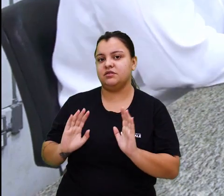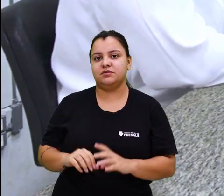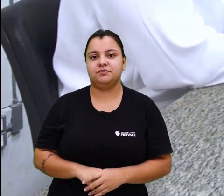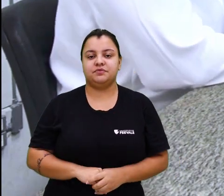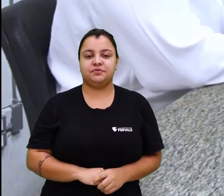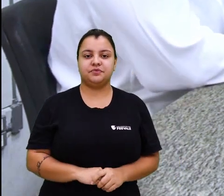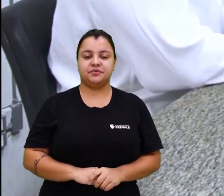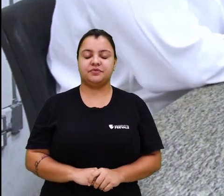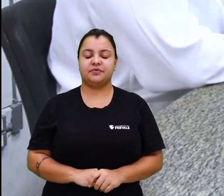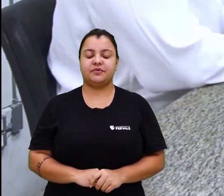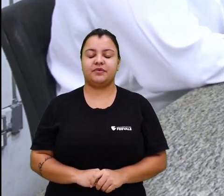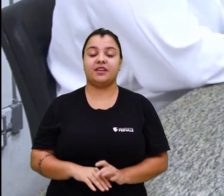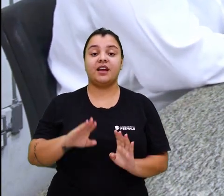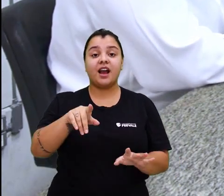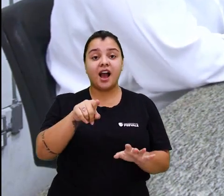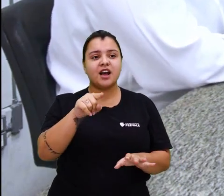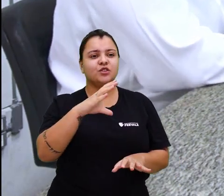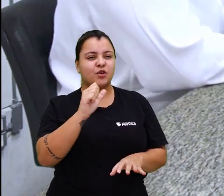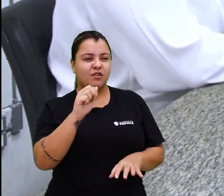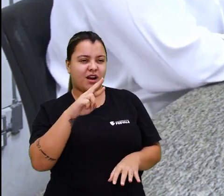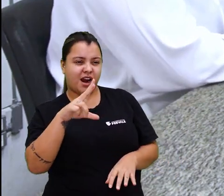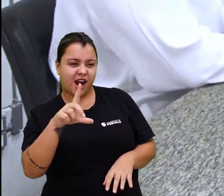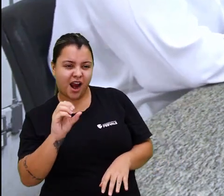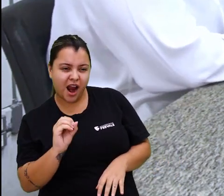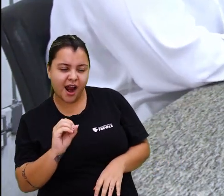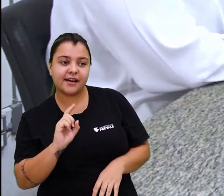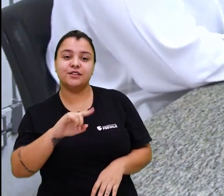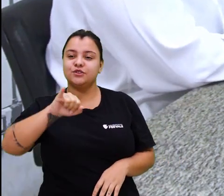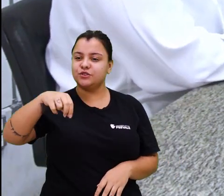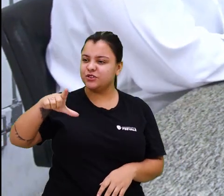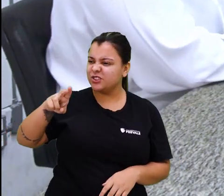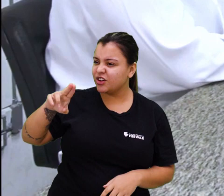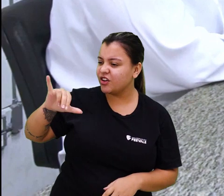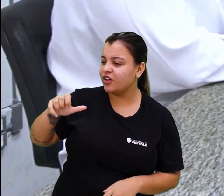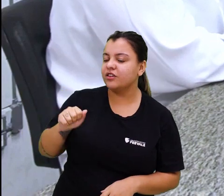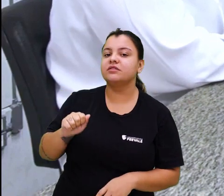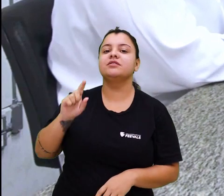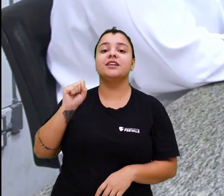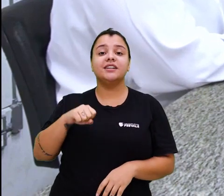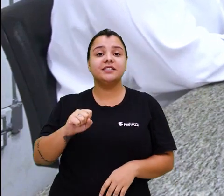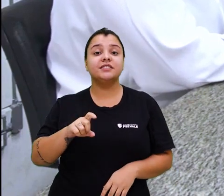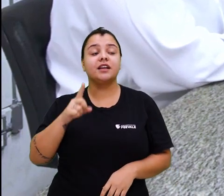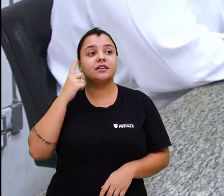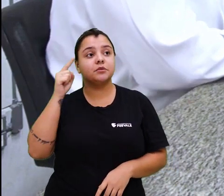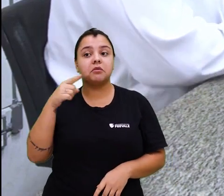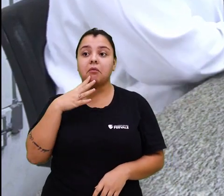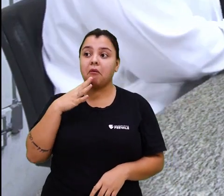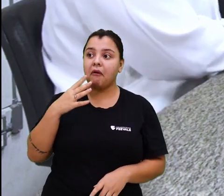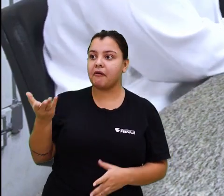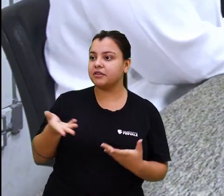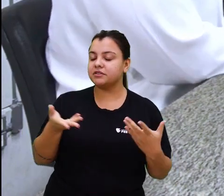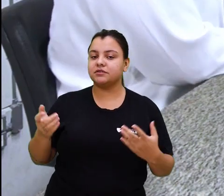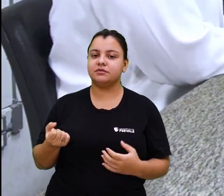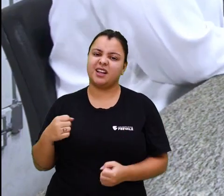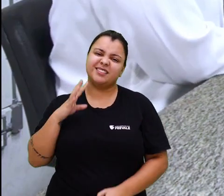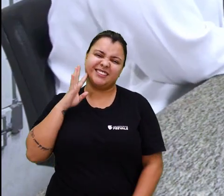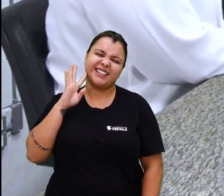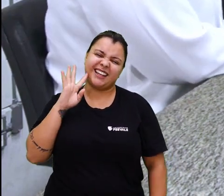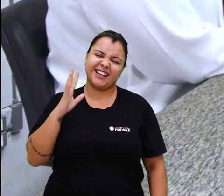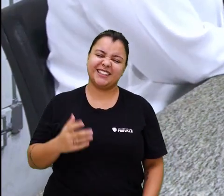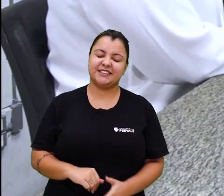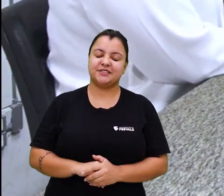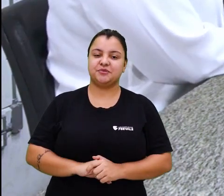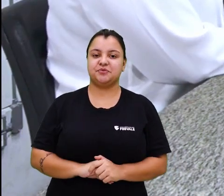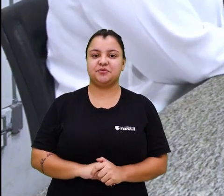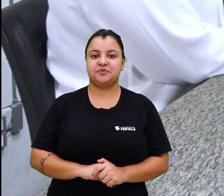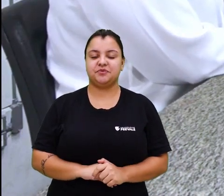daa ai tu é o Carlos é a Júlia e as pessoas reconhecendo eles então acho que é muito legal assim né show